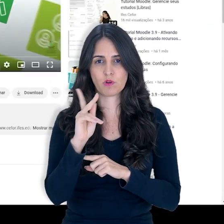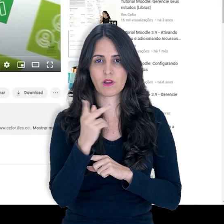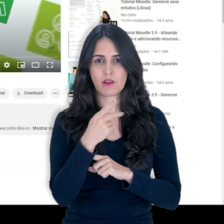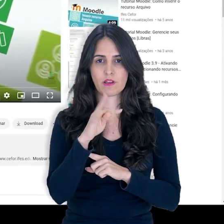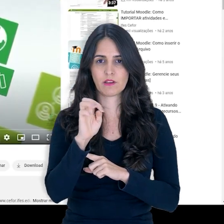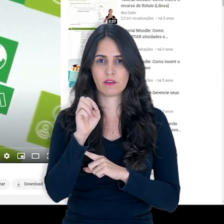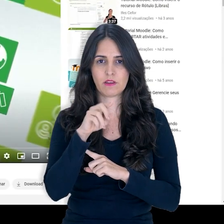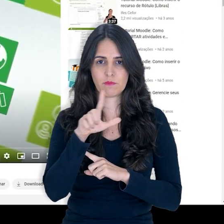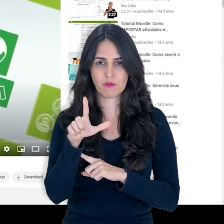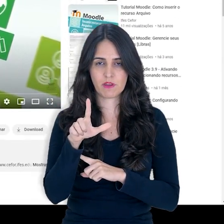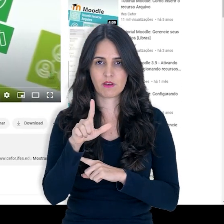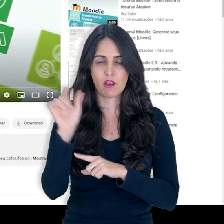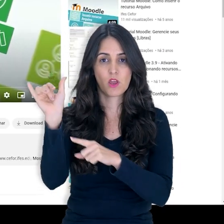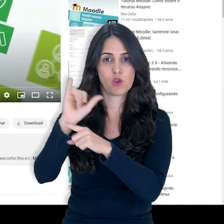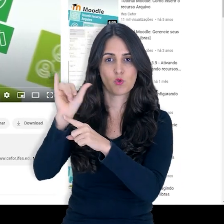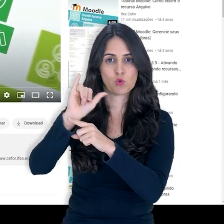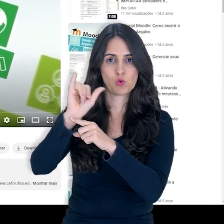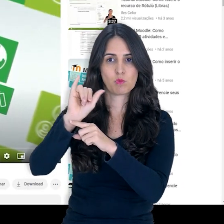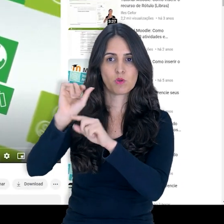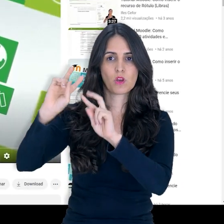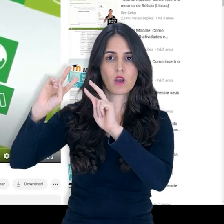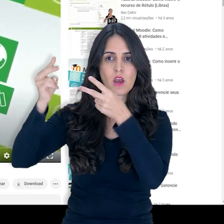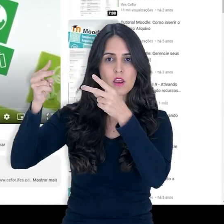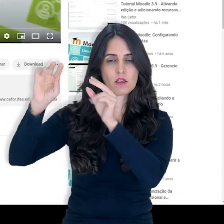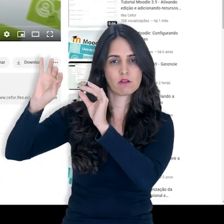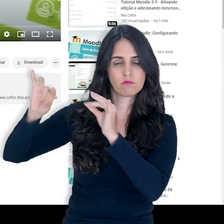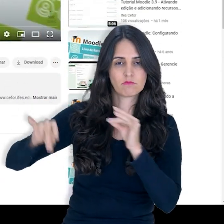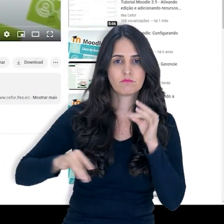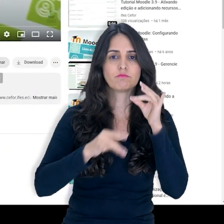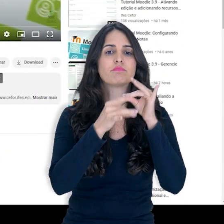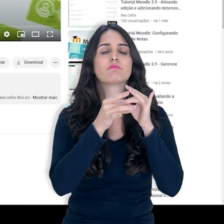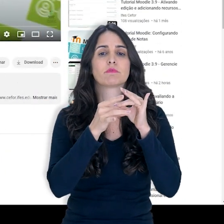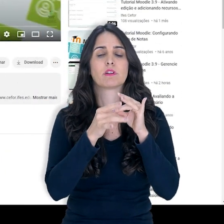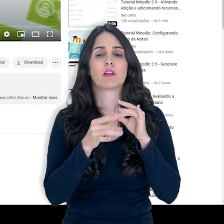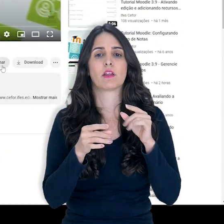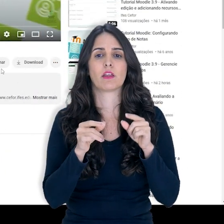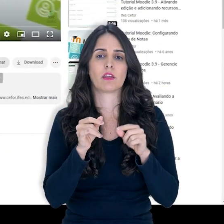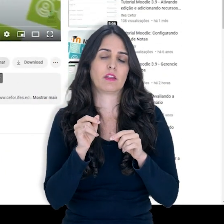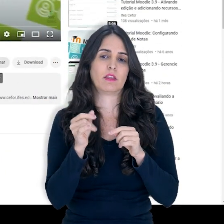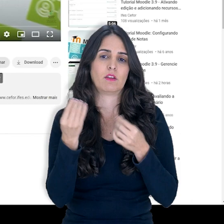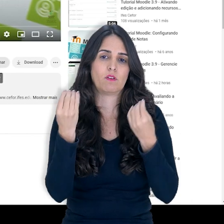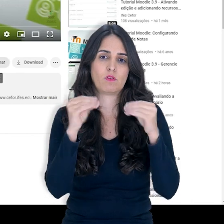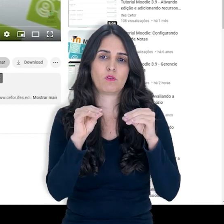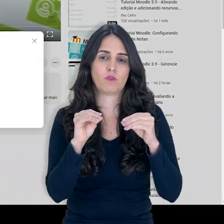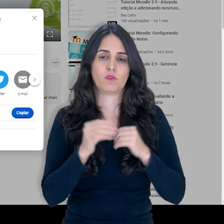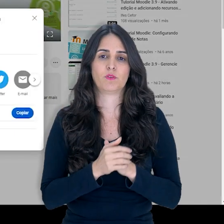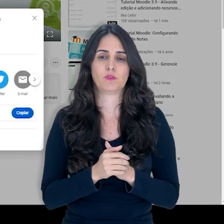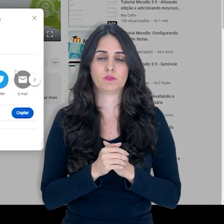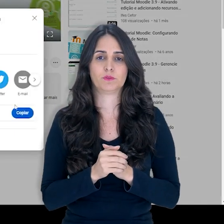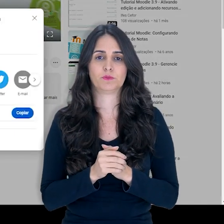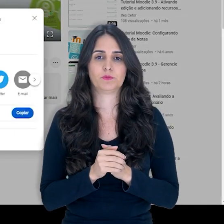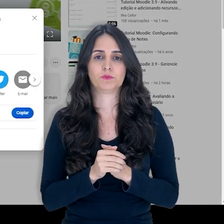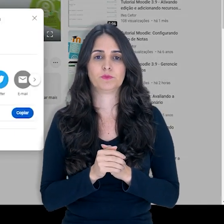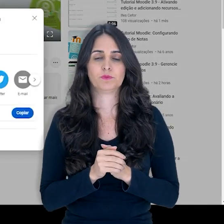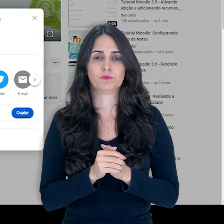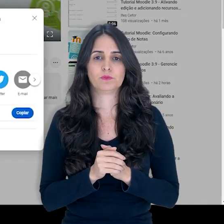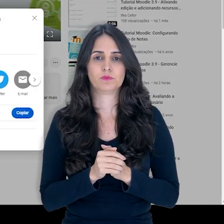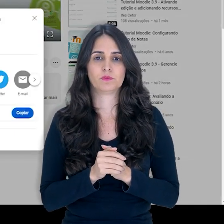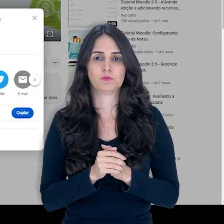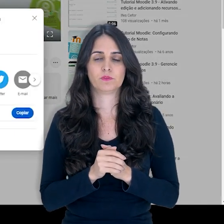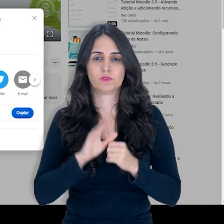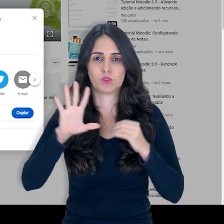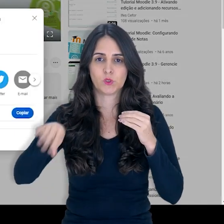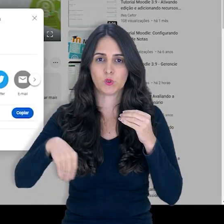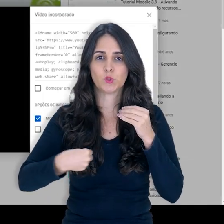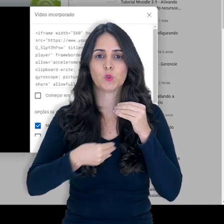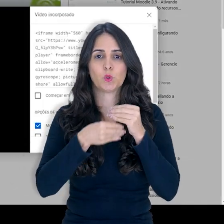no YouTube, copiar o código de incorporação desse vídeo. Então, aqui nesse exemplo, eu vou em compartilhar,